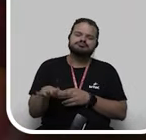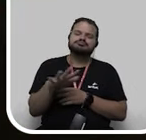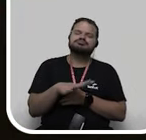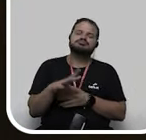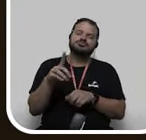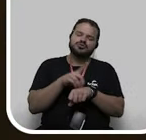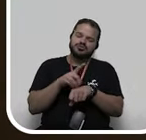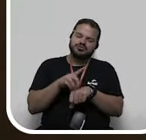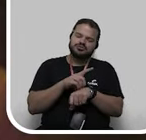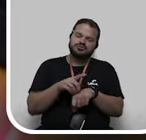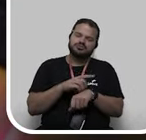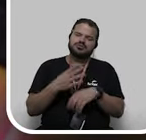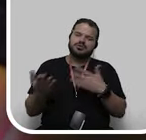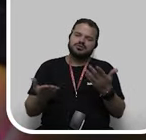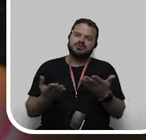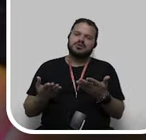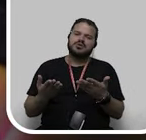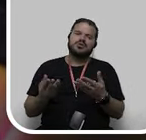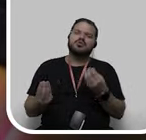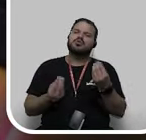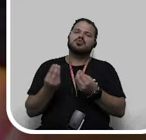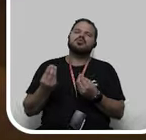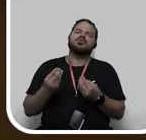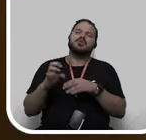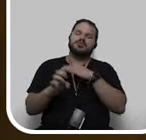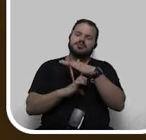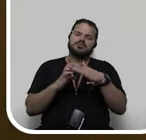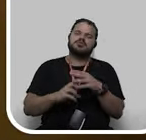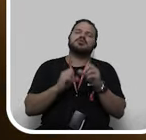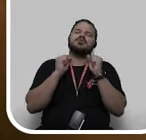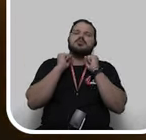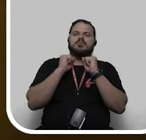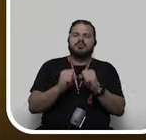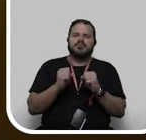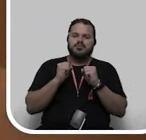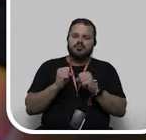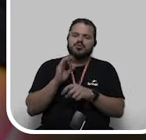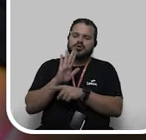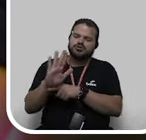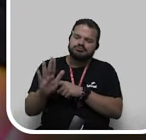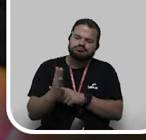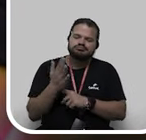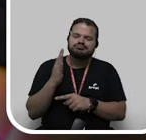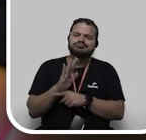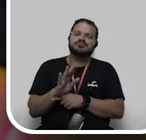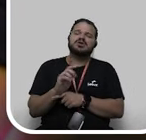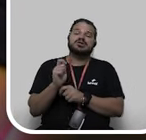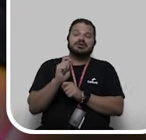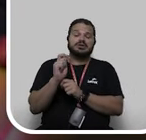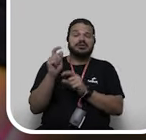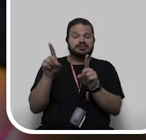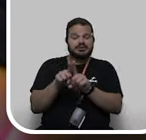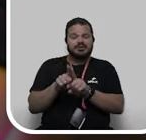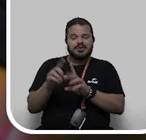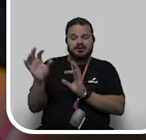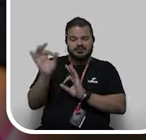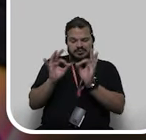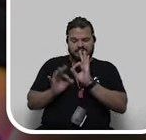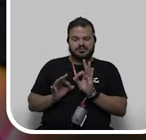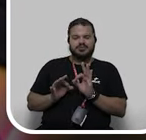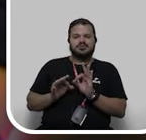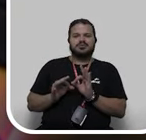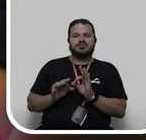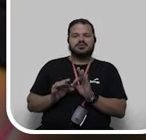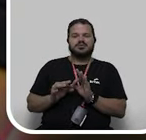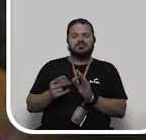atual e como é que as empresas podem se preparar para se prevenir desses ataques e não fazer parte dessas